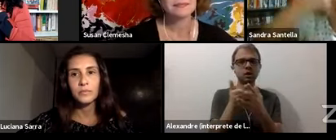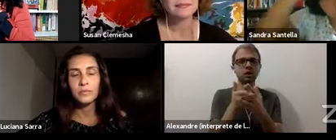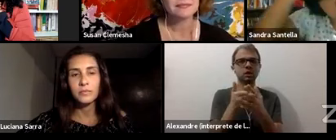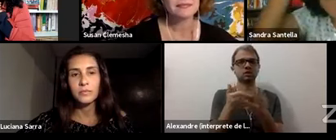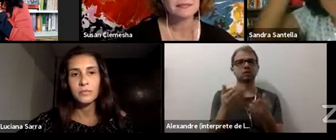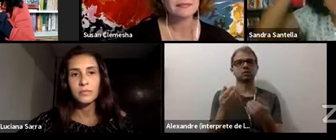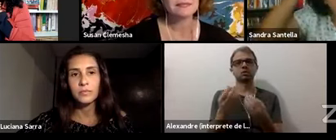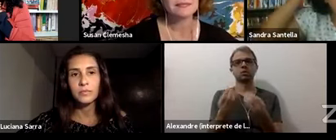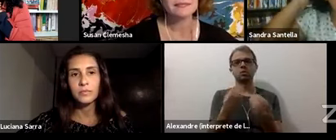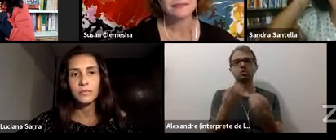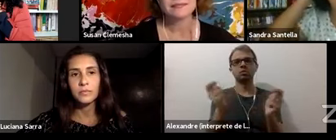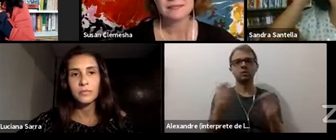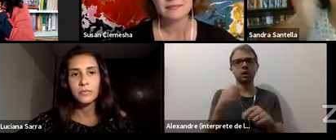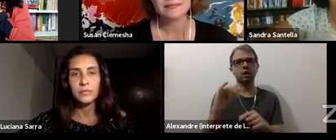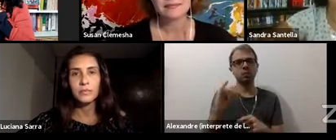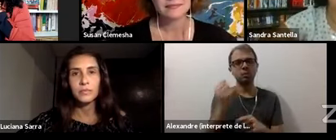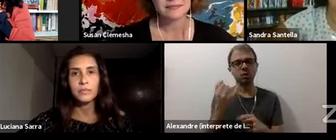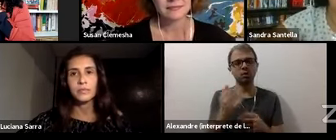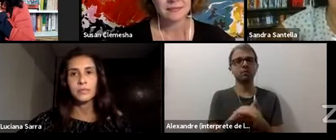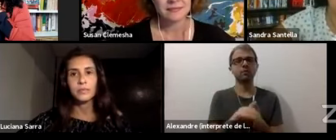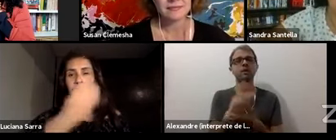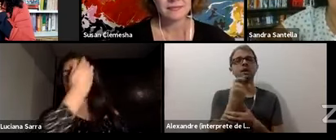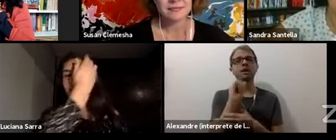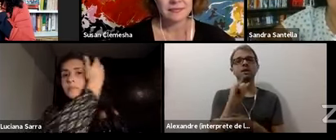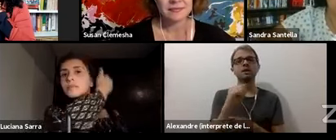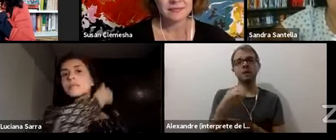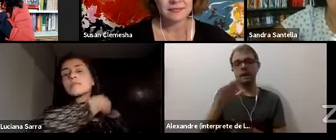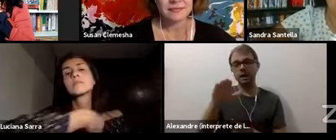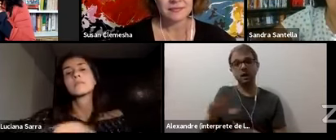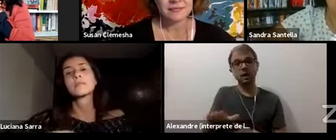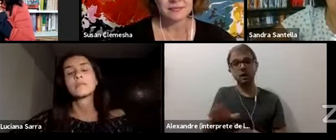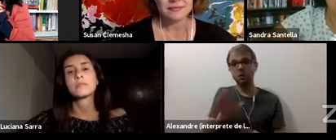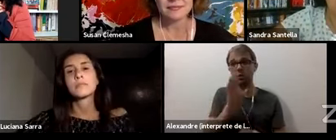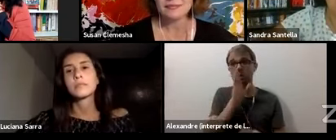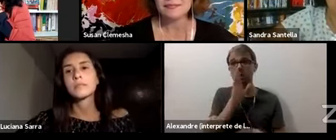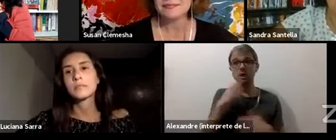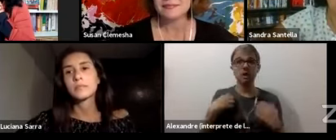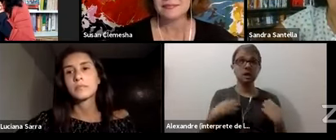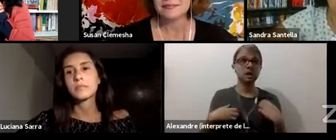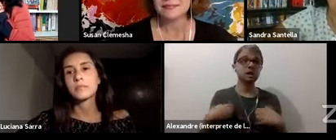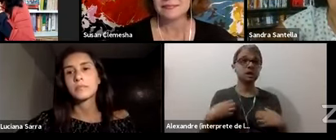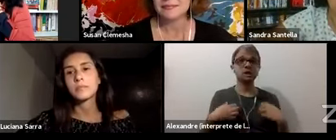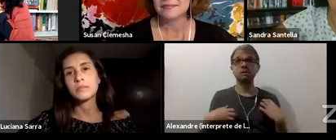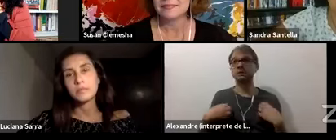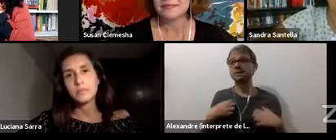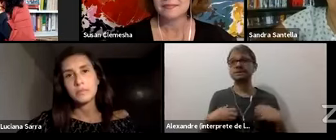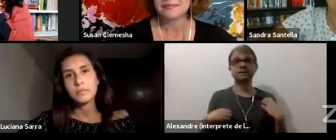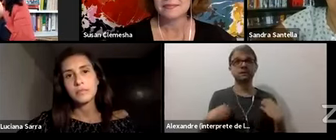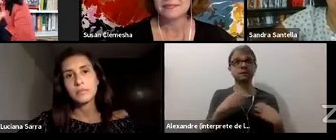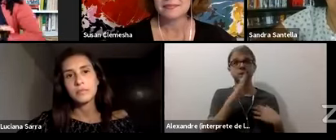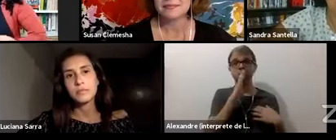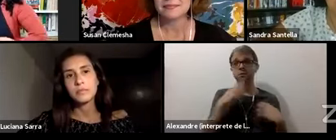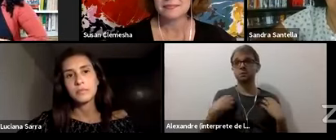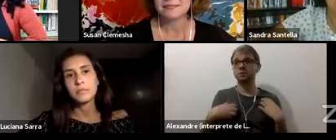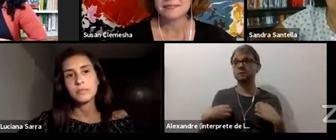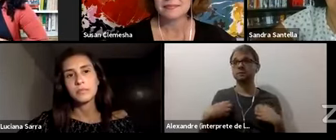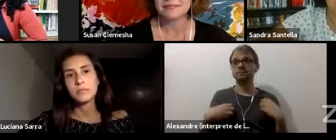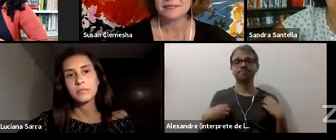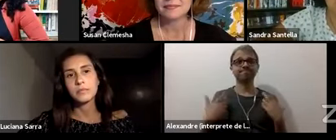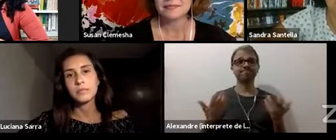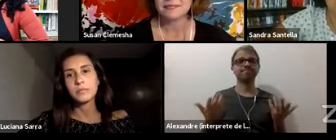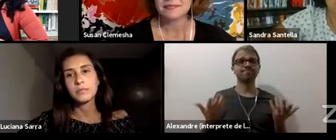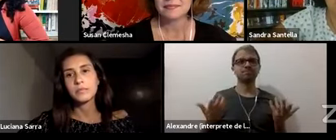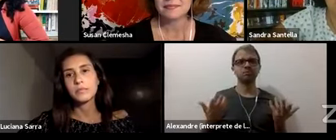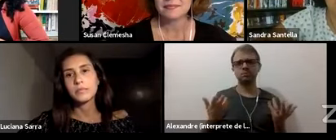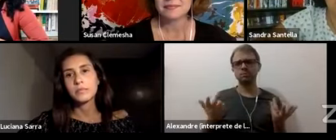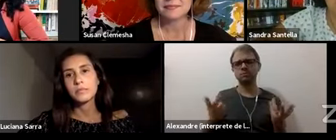E se alguma criança ficar infectada, acontecer de perceber que ela está com alguns